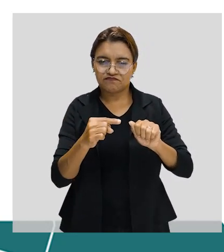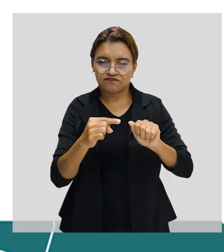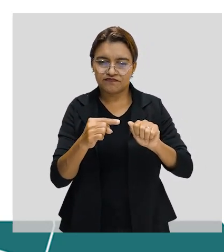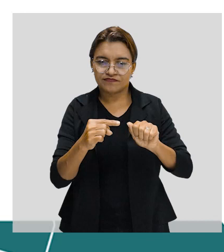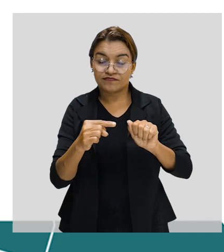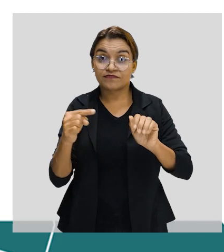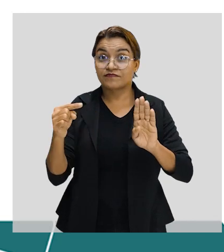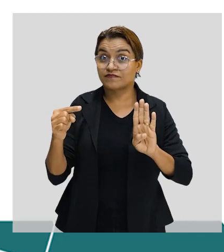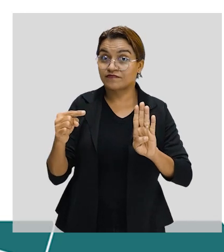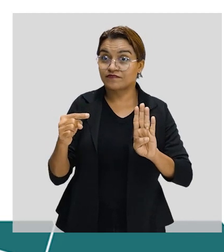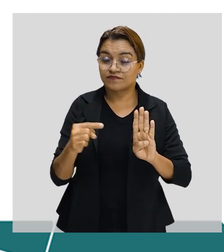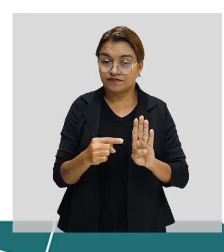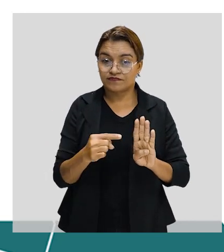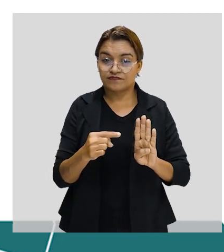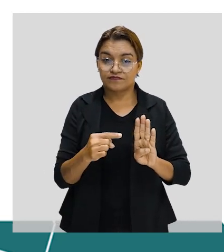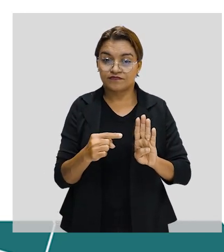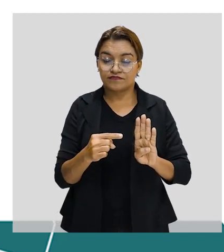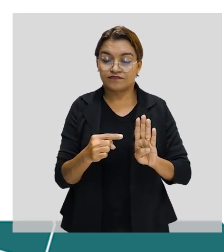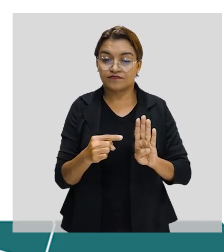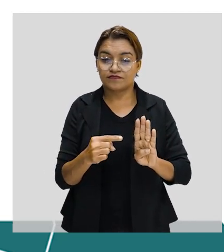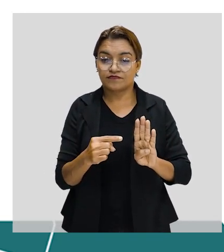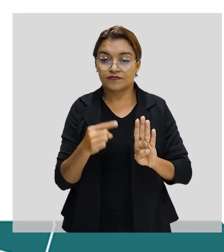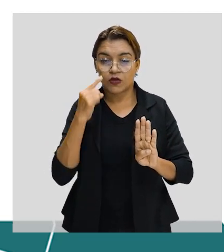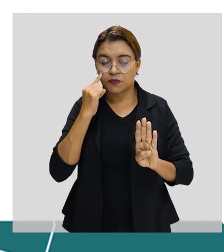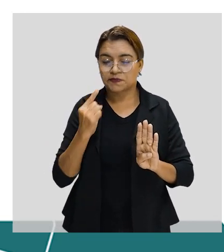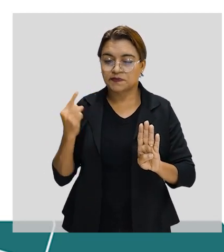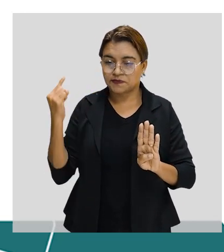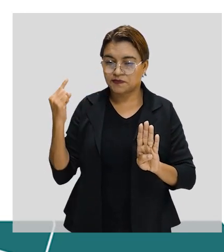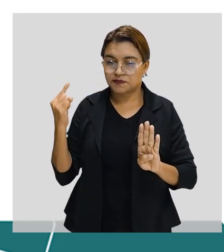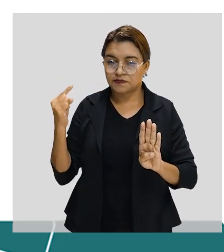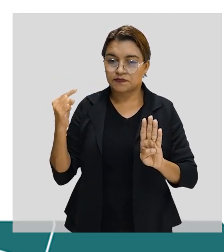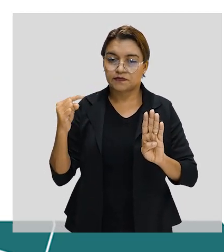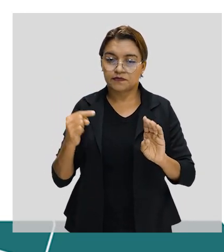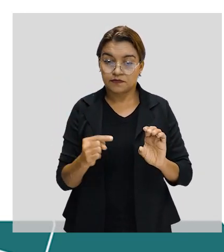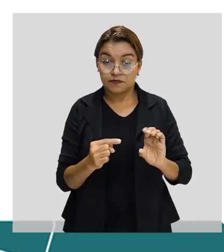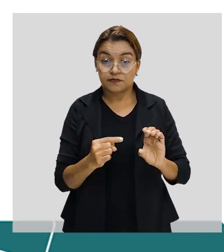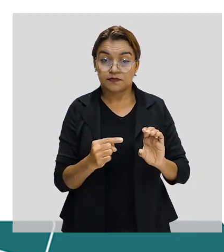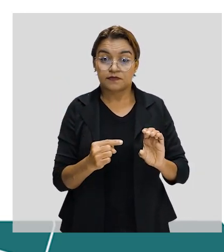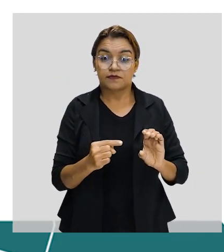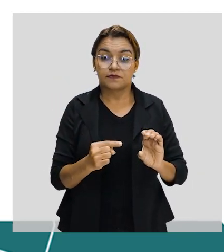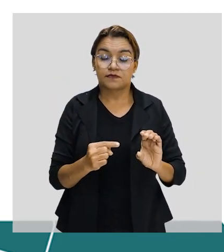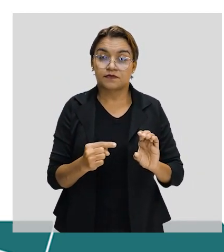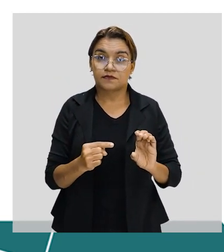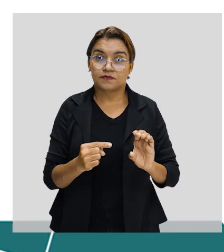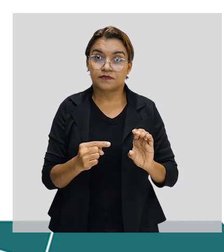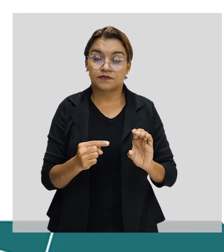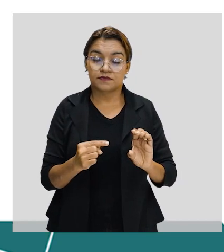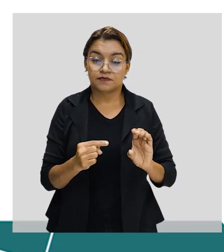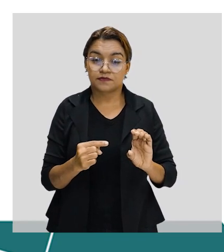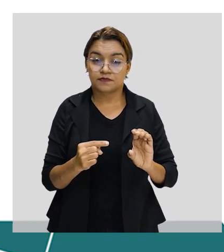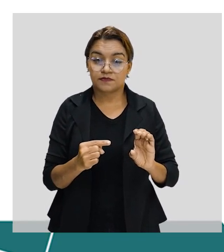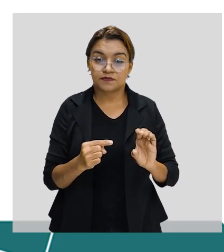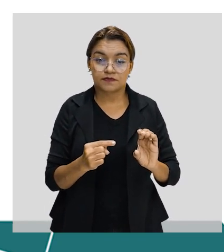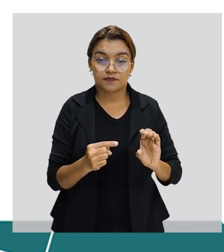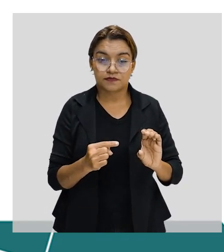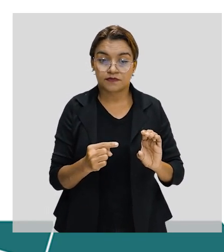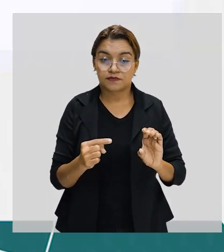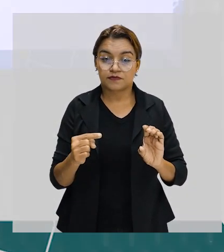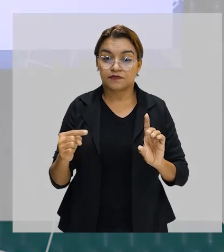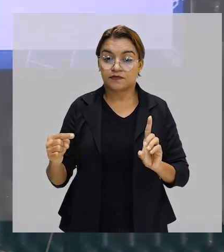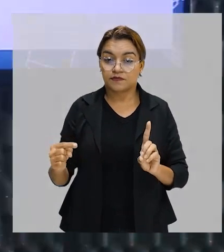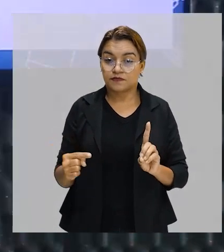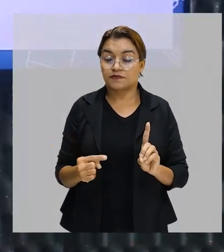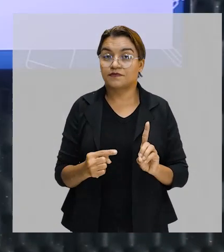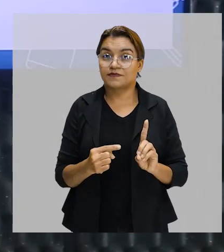agrícola e militar. Letra B, linguístico, industrial e militar. Letra C, cultural, agrícola e